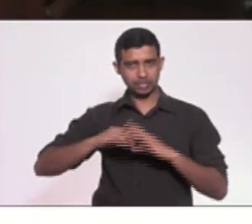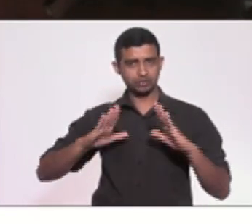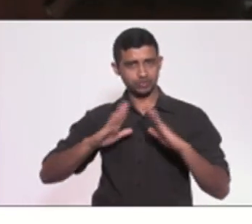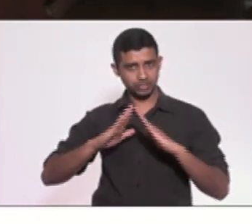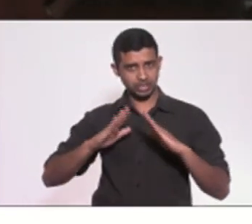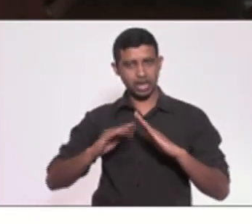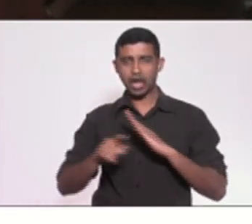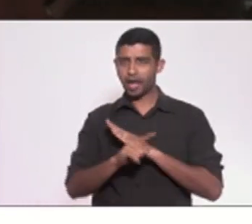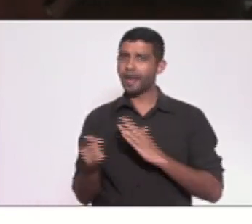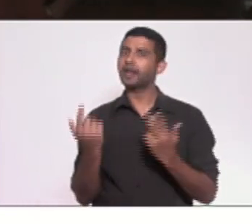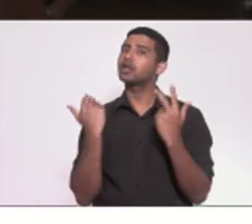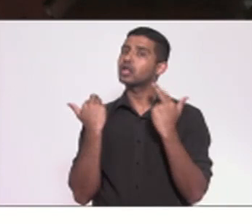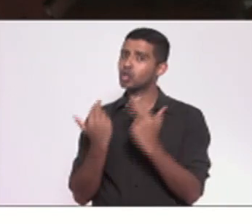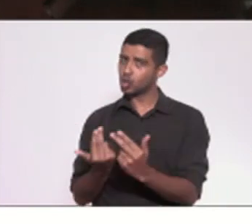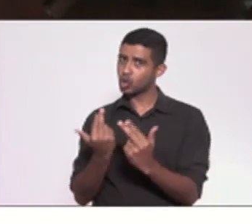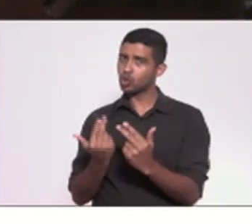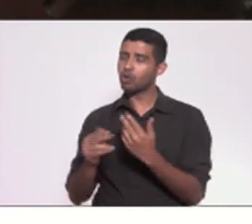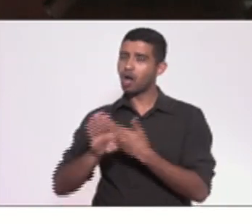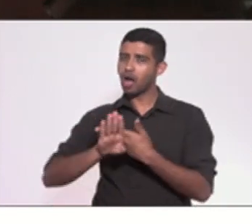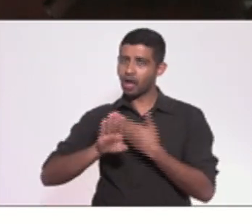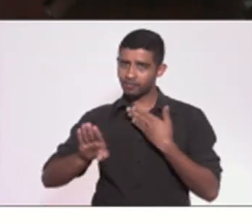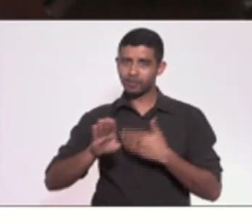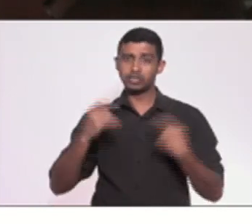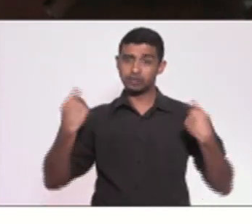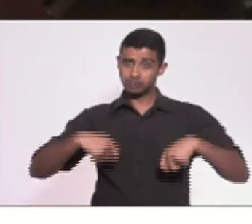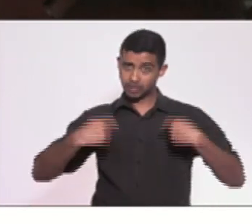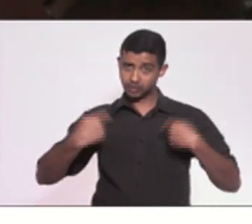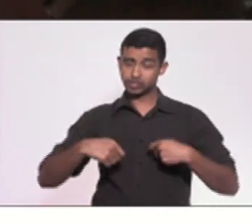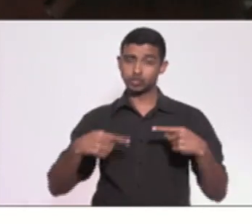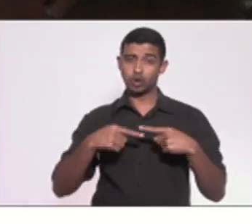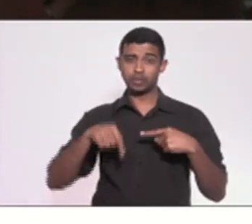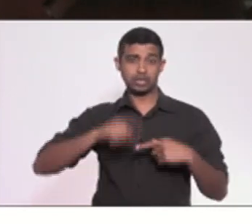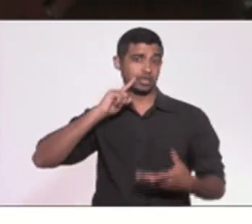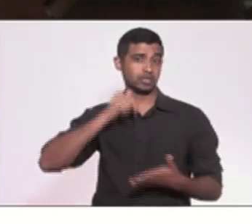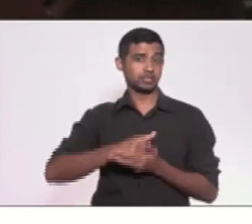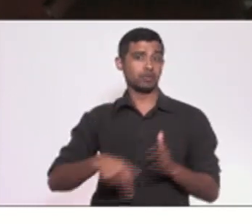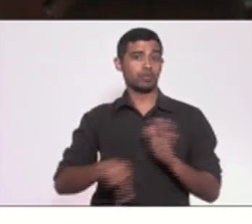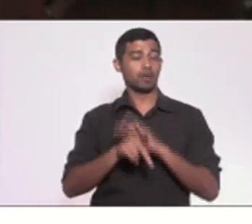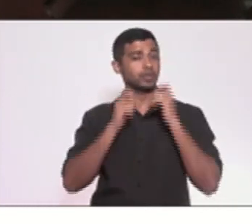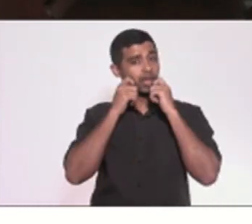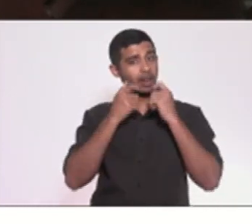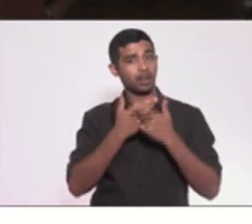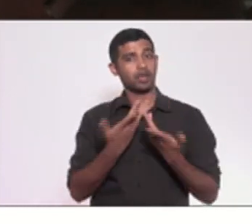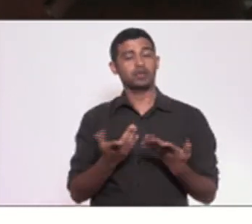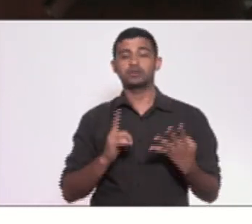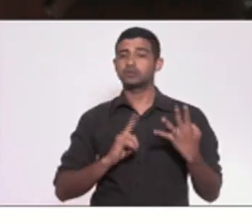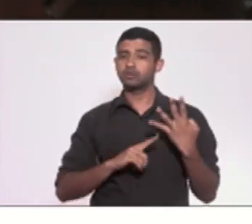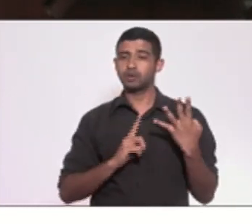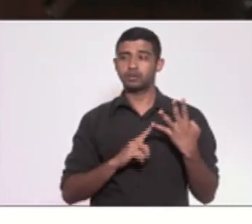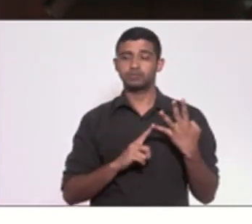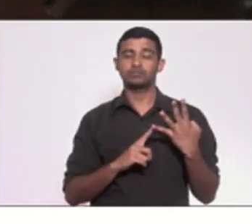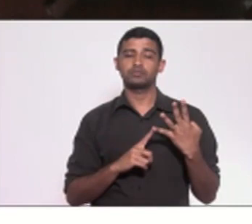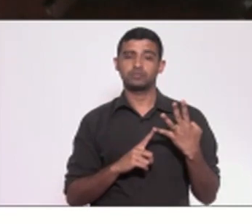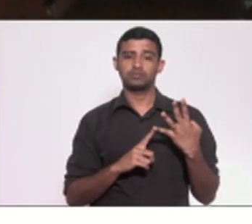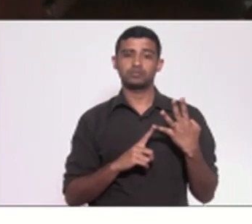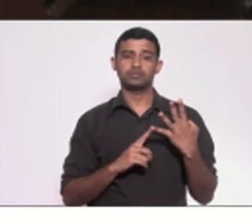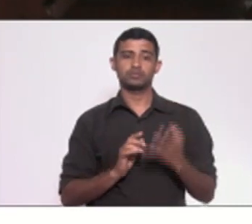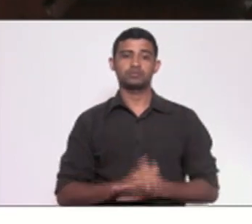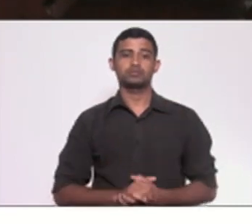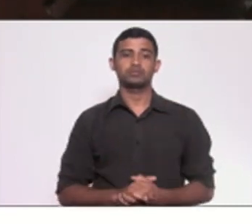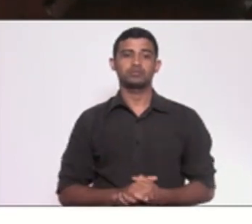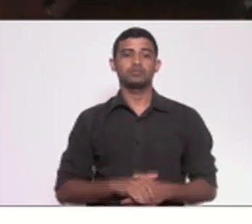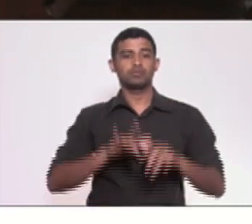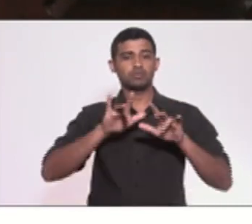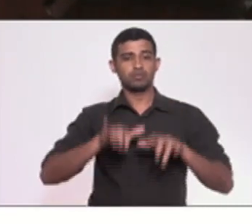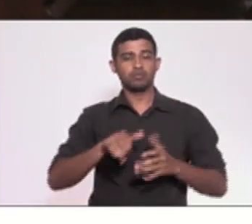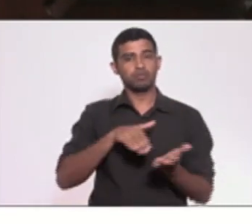mesmos fundamentos e fatos, os efeitos da decisão desta Casa Legislativa. 4. seja encaminhado